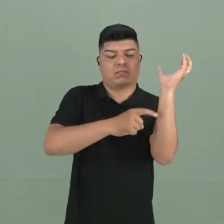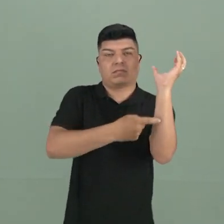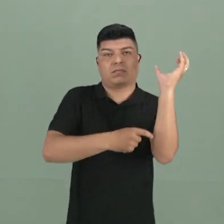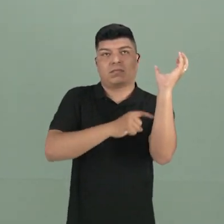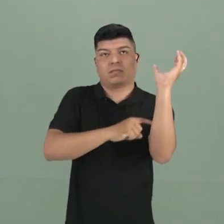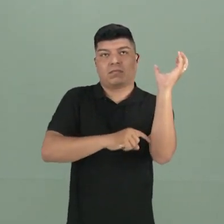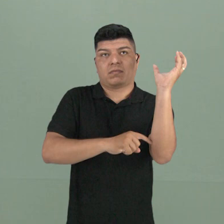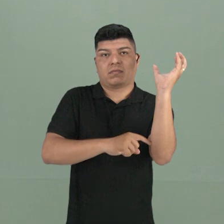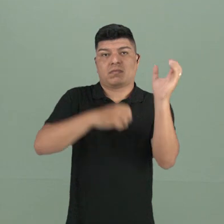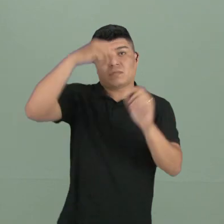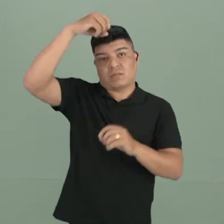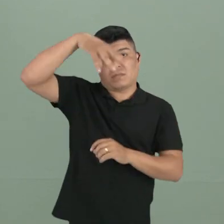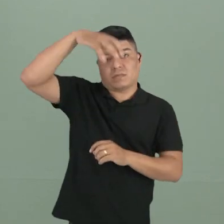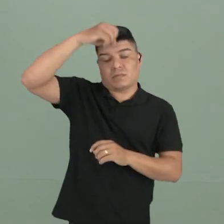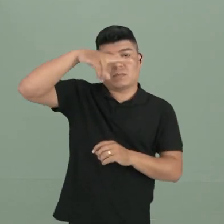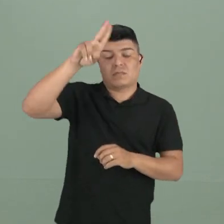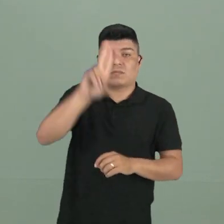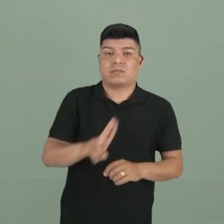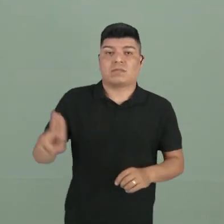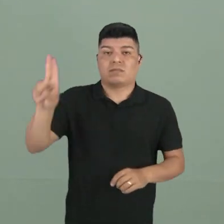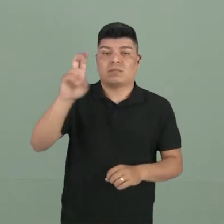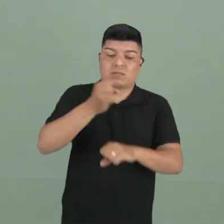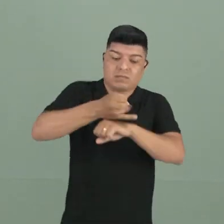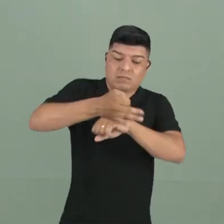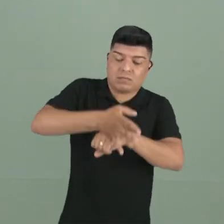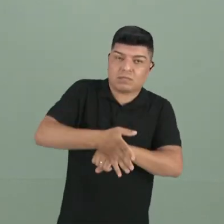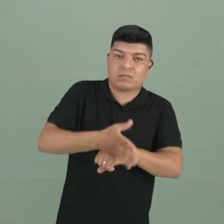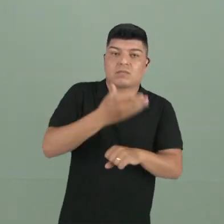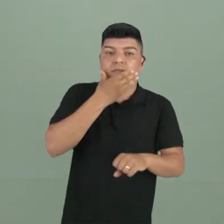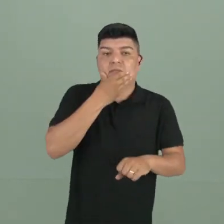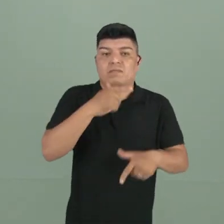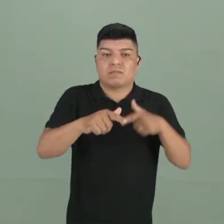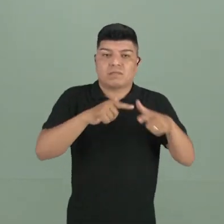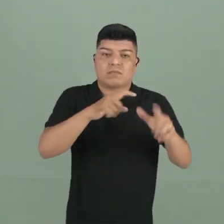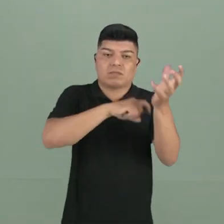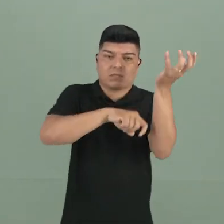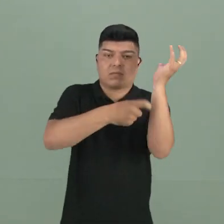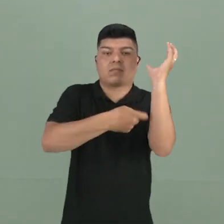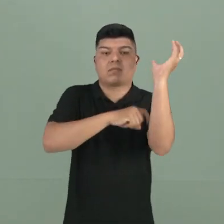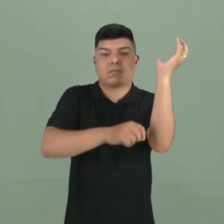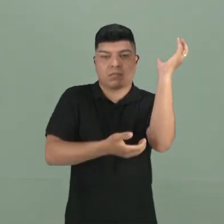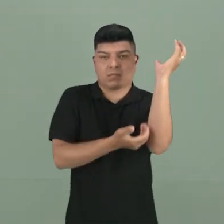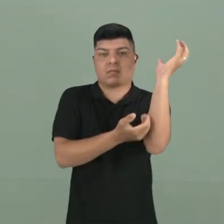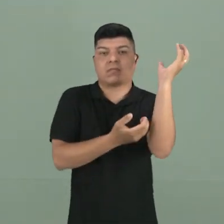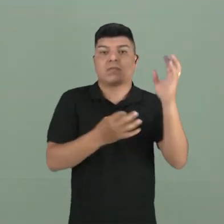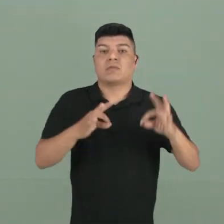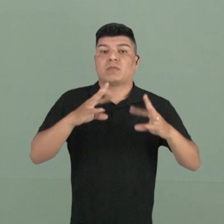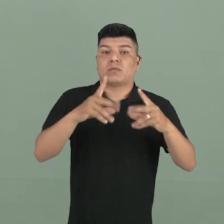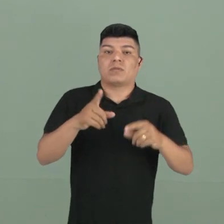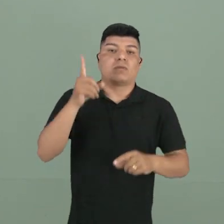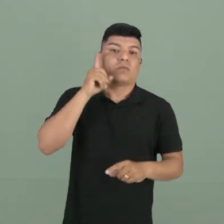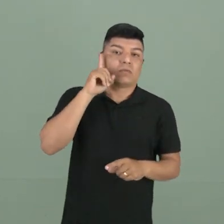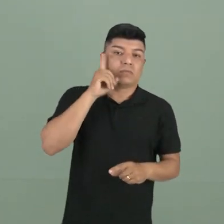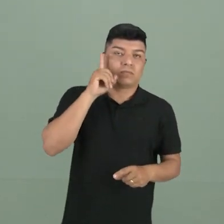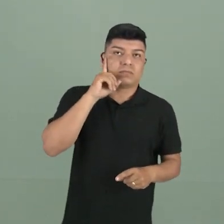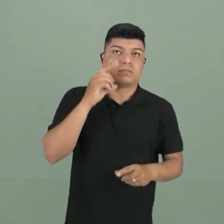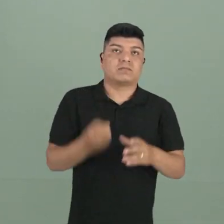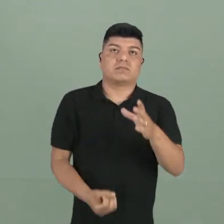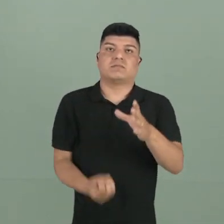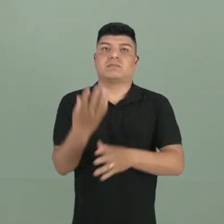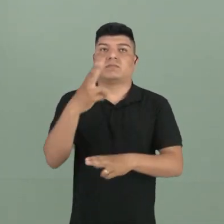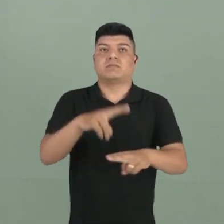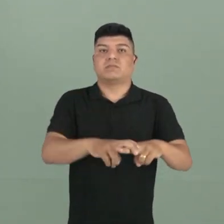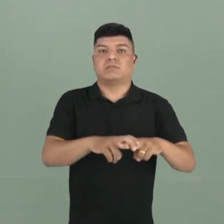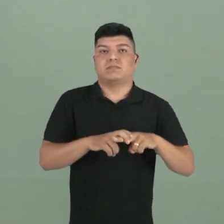de iluminação usada na madrugada pelo seringueiro, tudo isso criou uma rotina e isso se